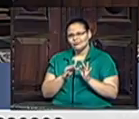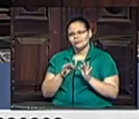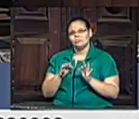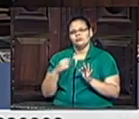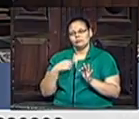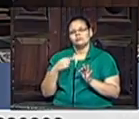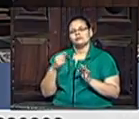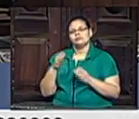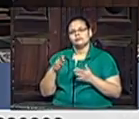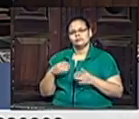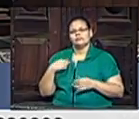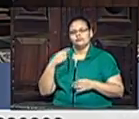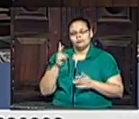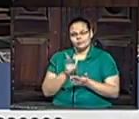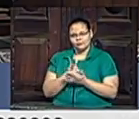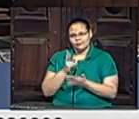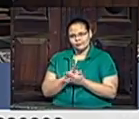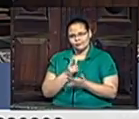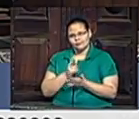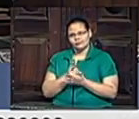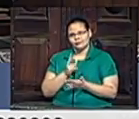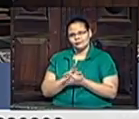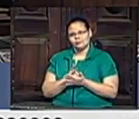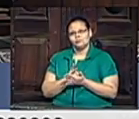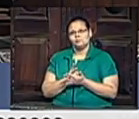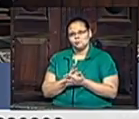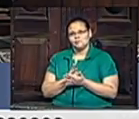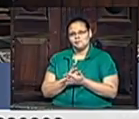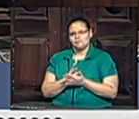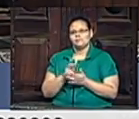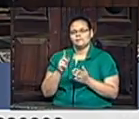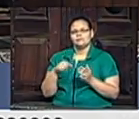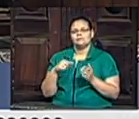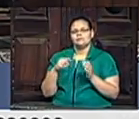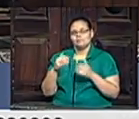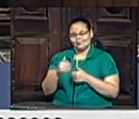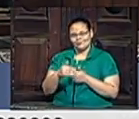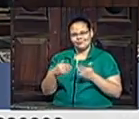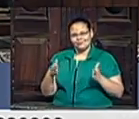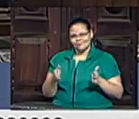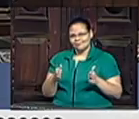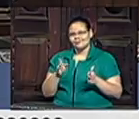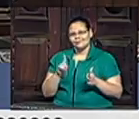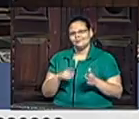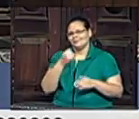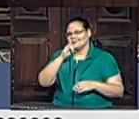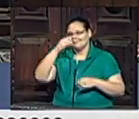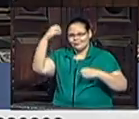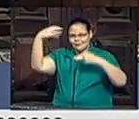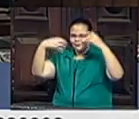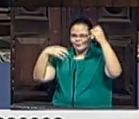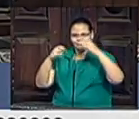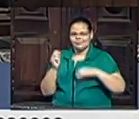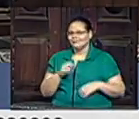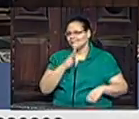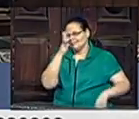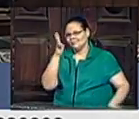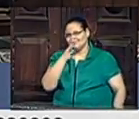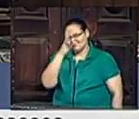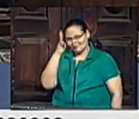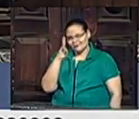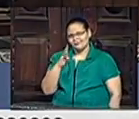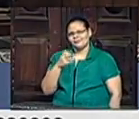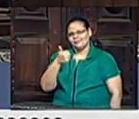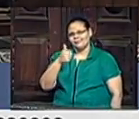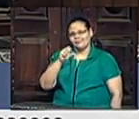esta linha, está no mesmo diapasão do conjunto do pacote. Porque na questão da energia elétrica, é um absurdo saltar de